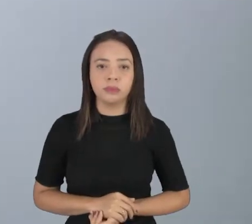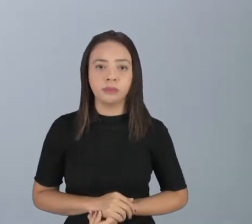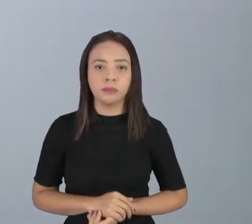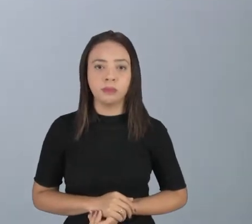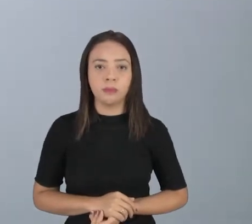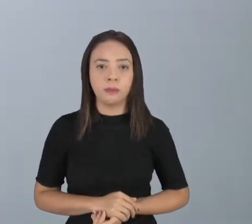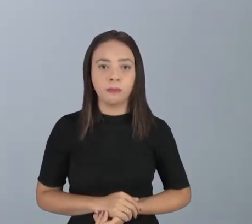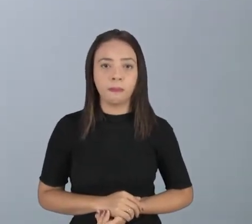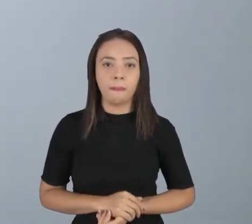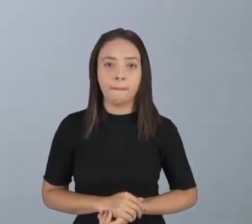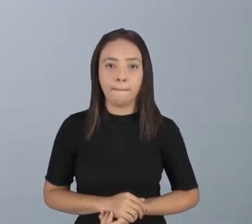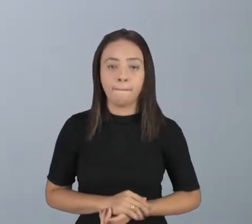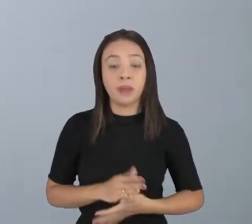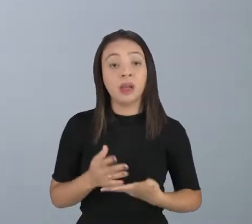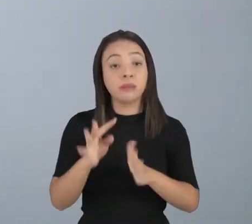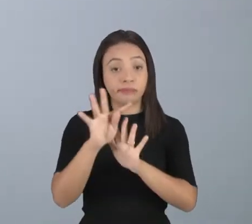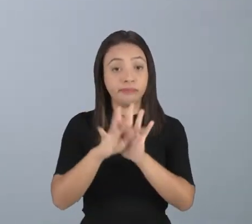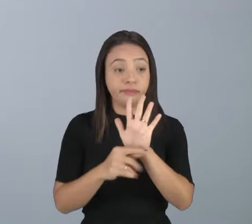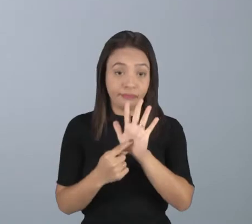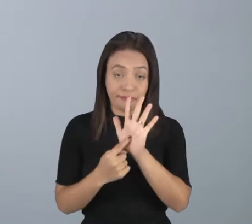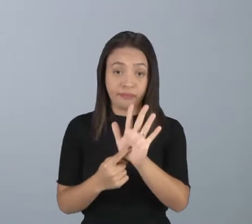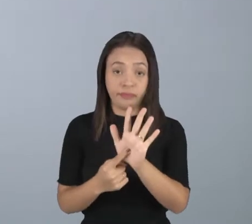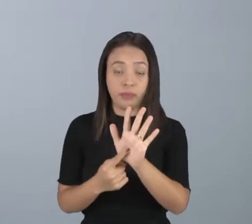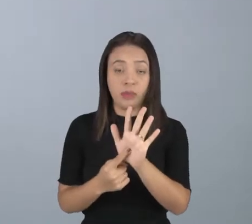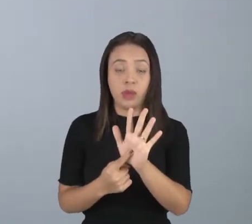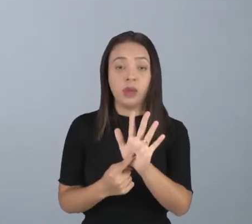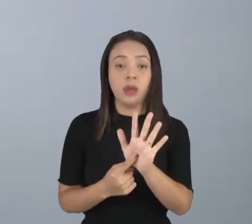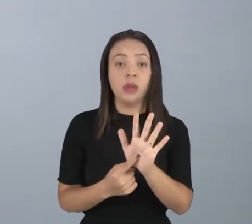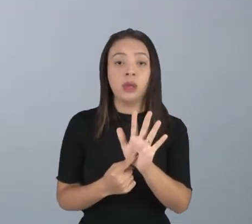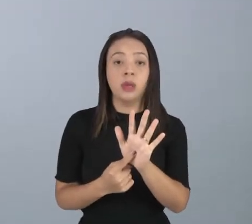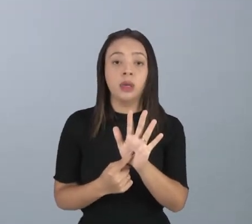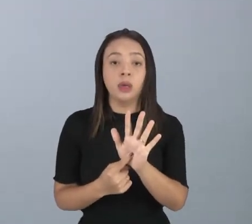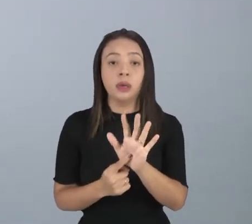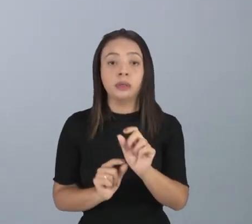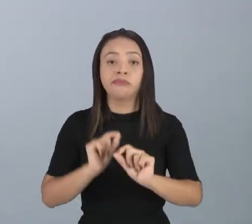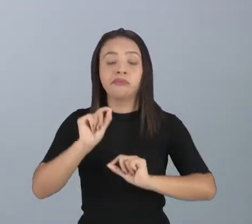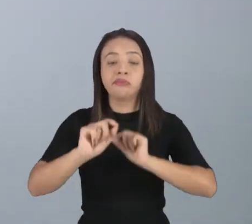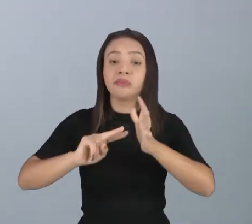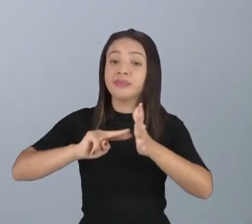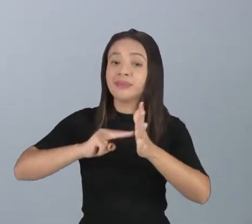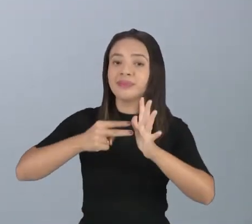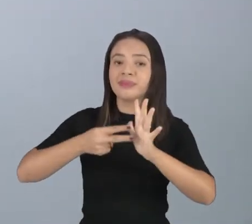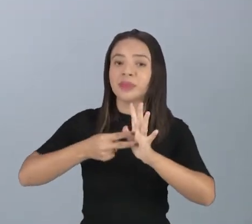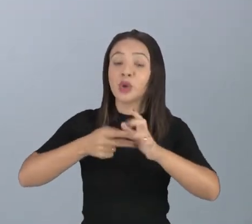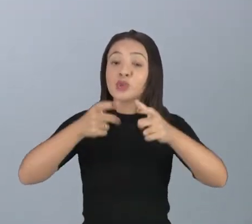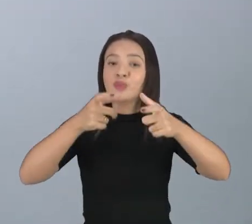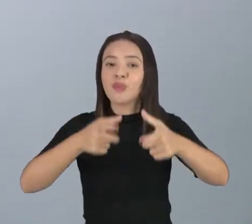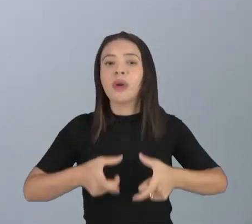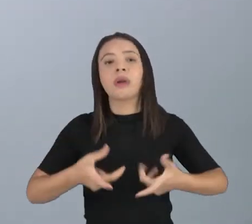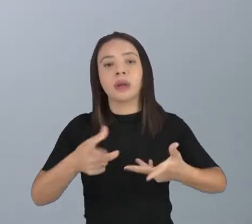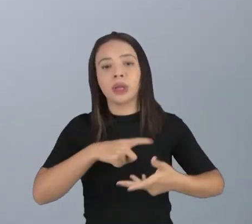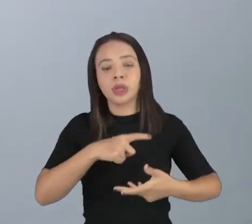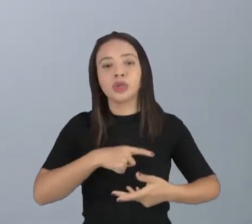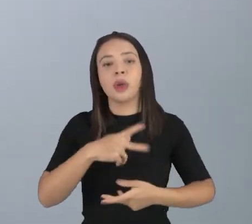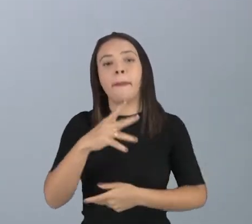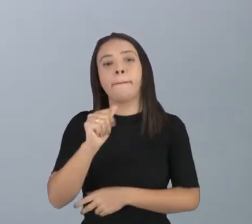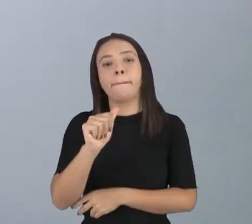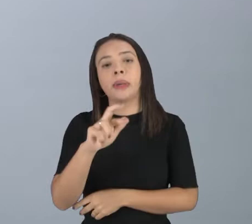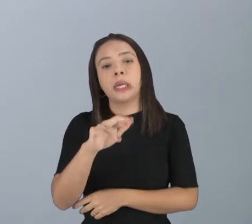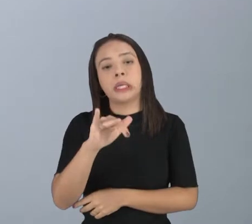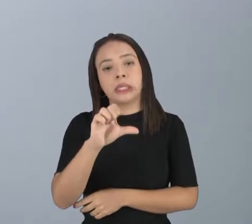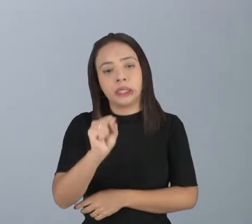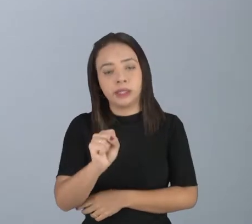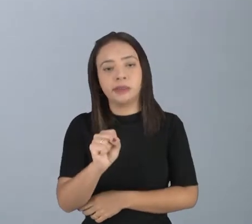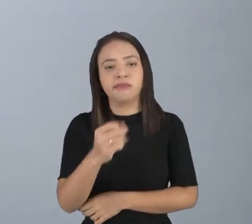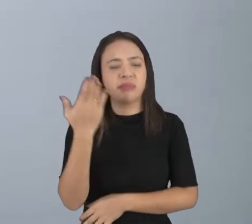esse pequeno texto faz referência, né, aos bairros lá de Paris e